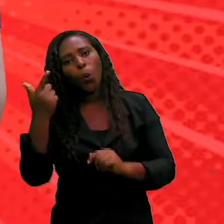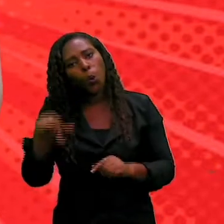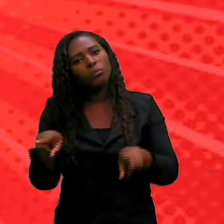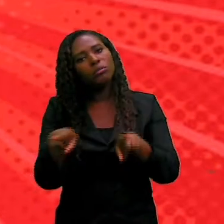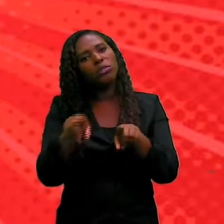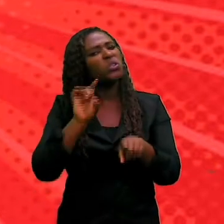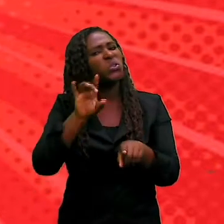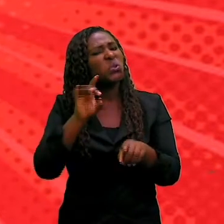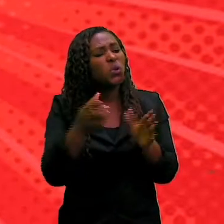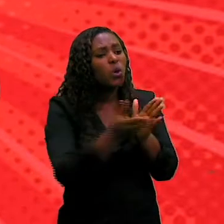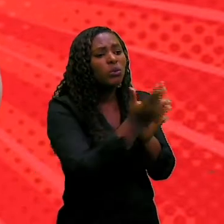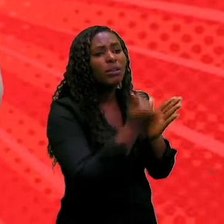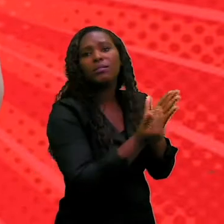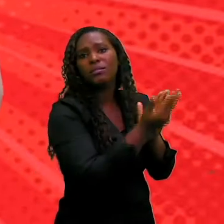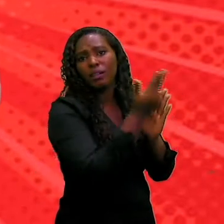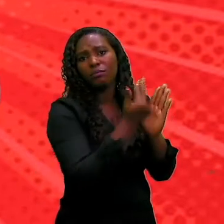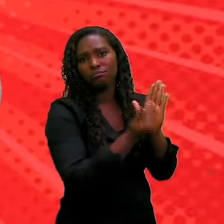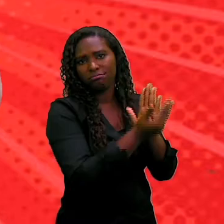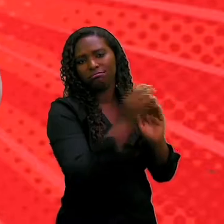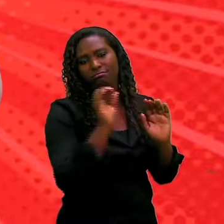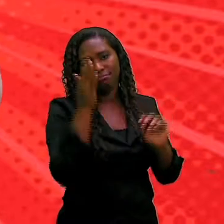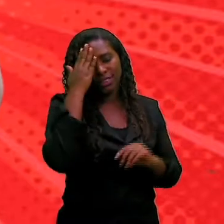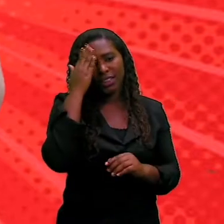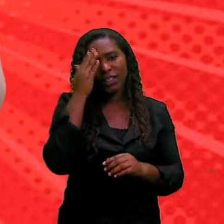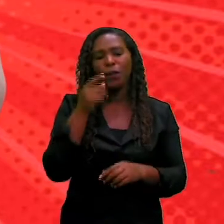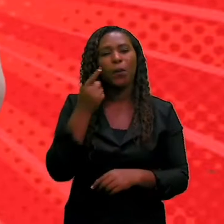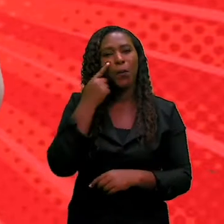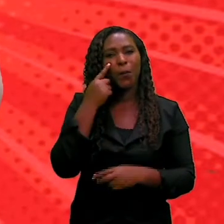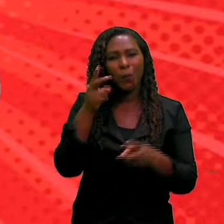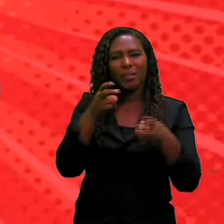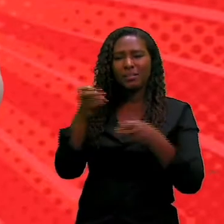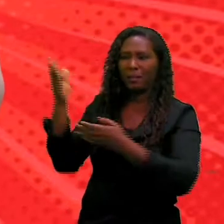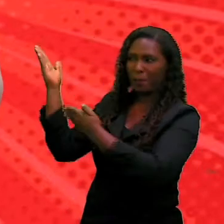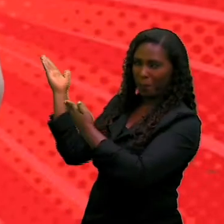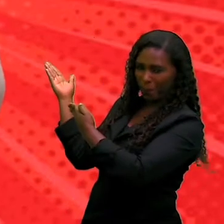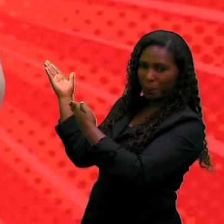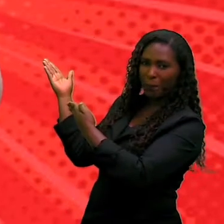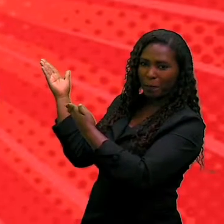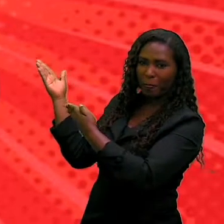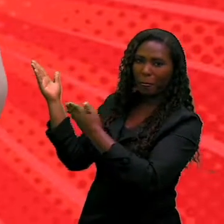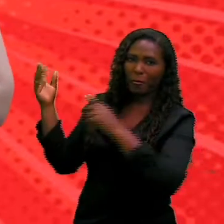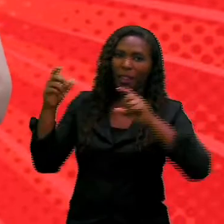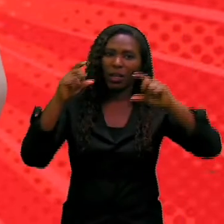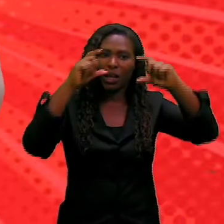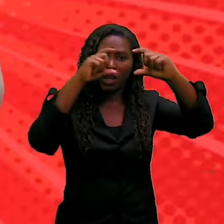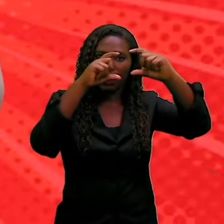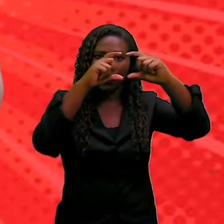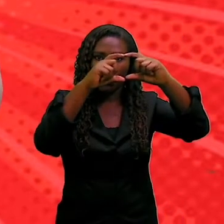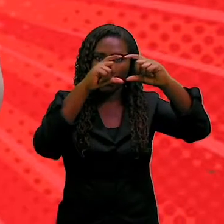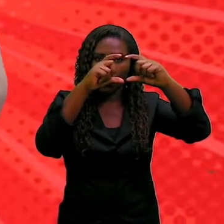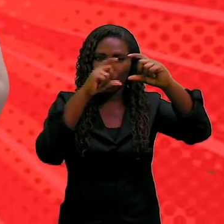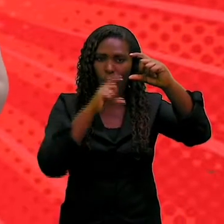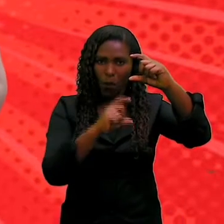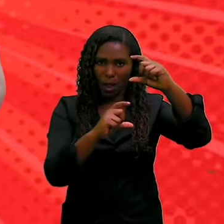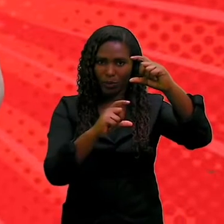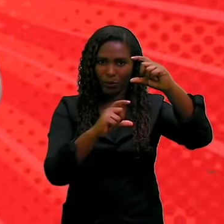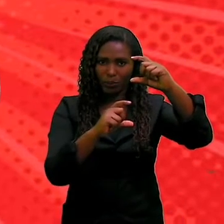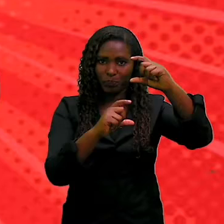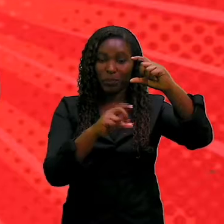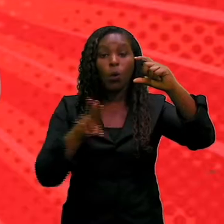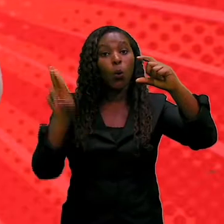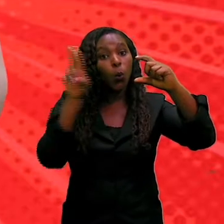que eu trouxe para vocês, pessoal. Observem. Isso, olha o primeiro quadro. Usou somente a linguagem